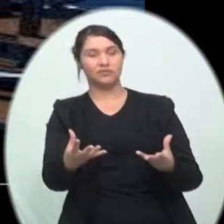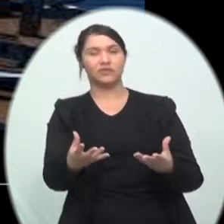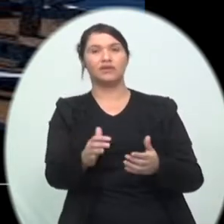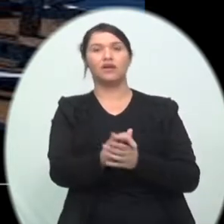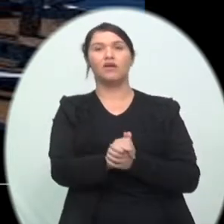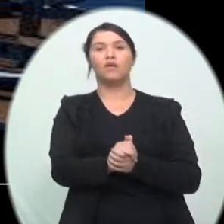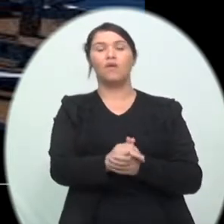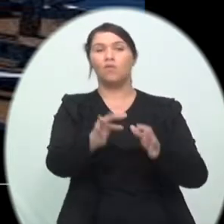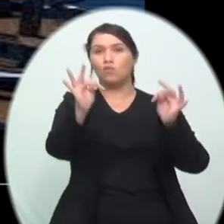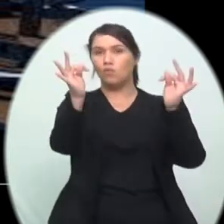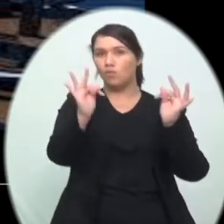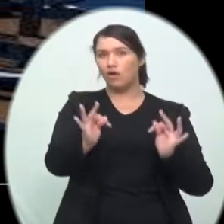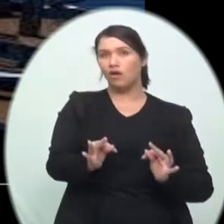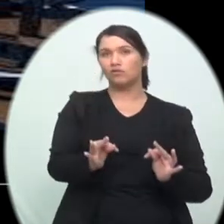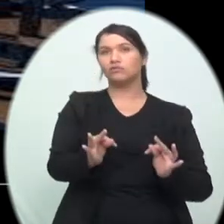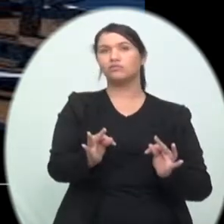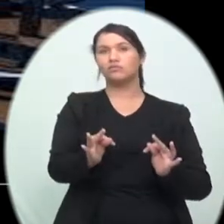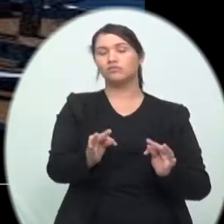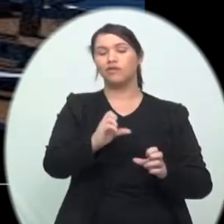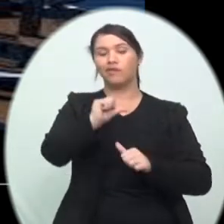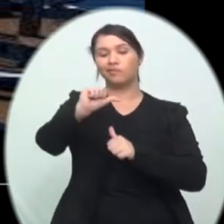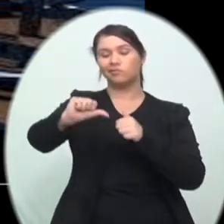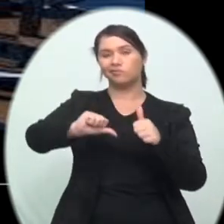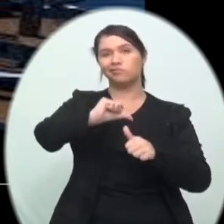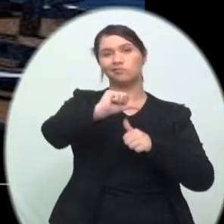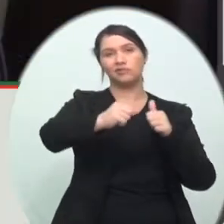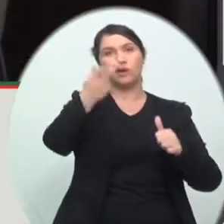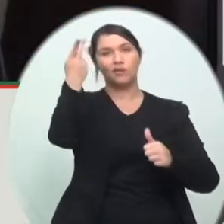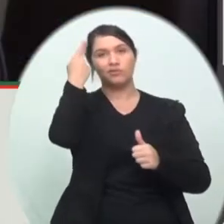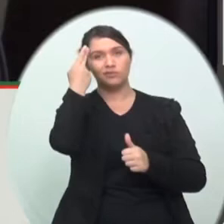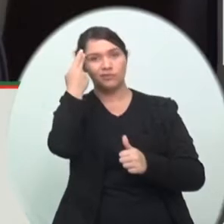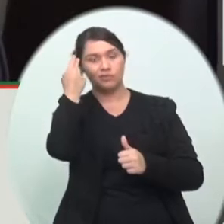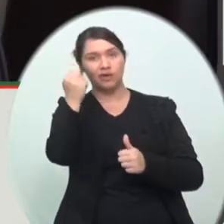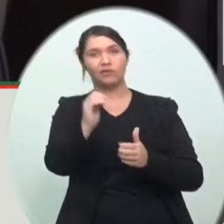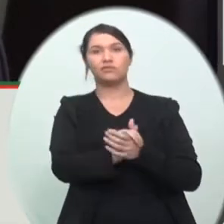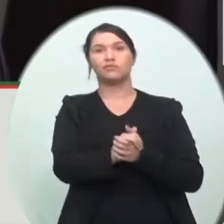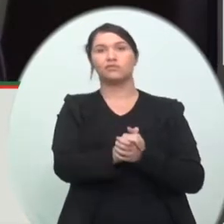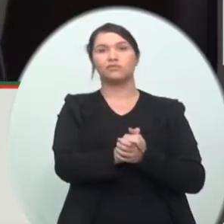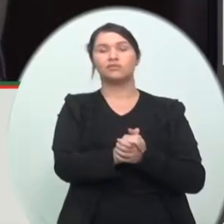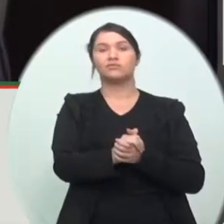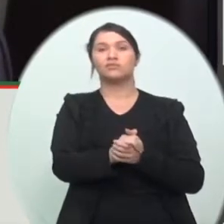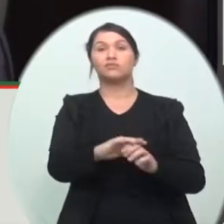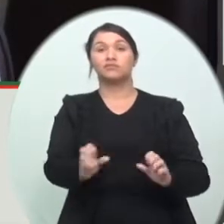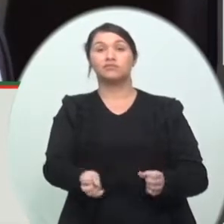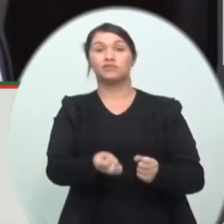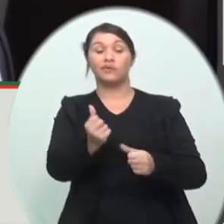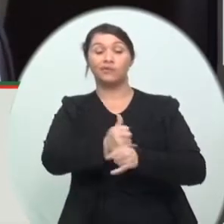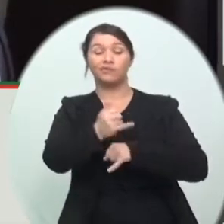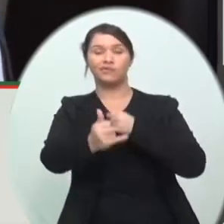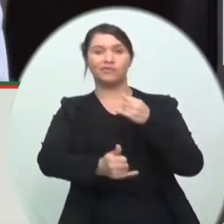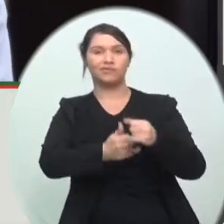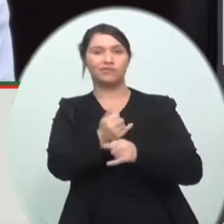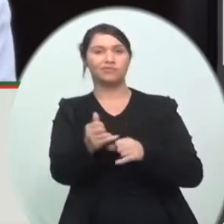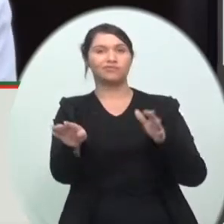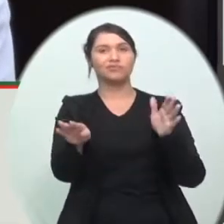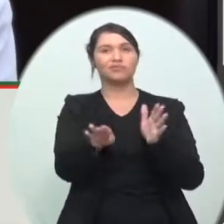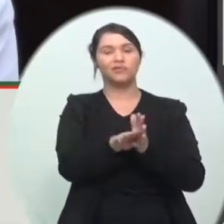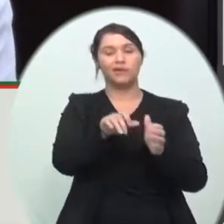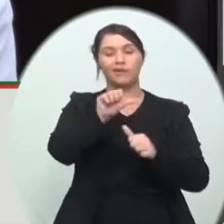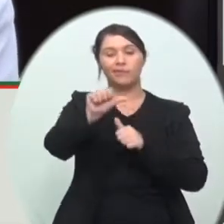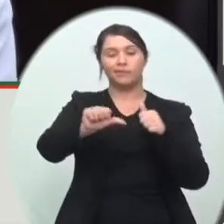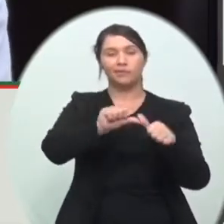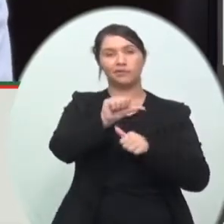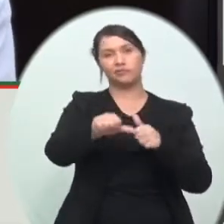de repente vem da China, vem da Índia, vem de algum lugar do mundo. Então eles estão com esse dilema porque não conseguem transformar